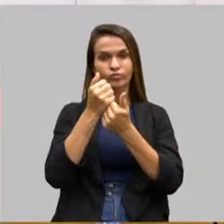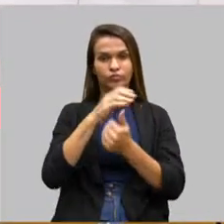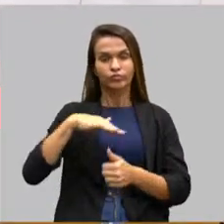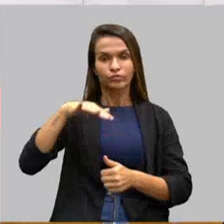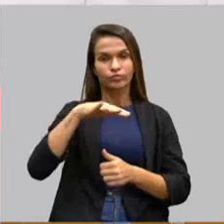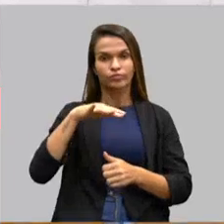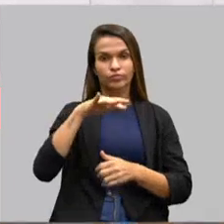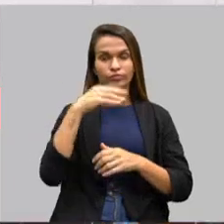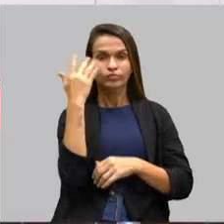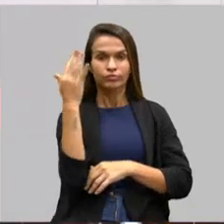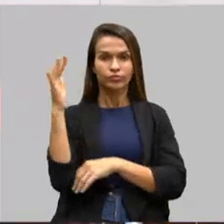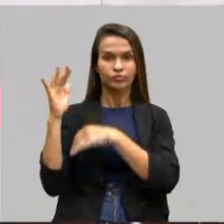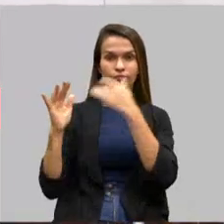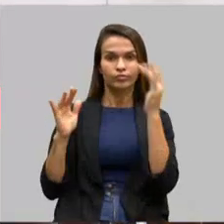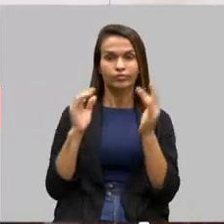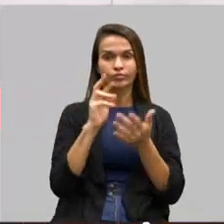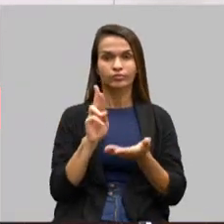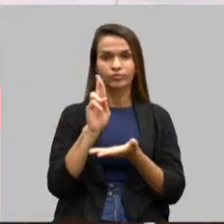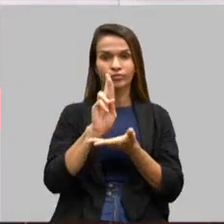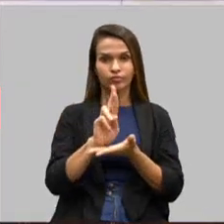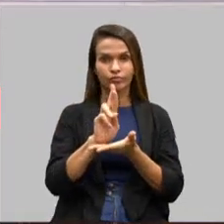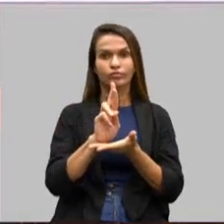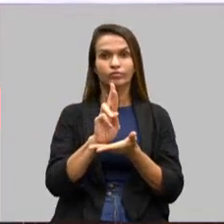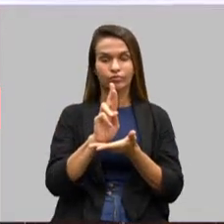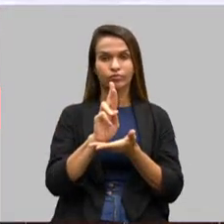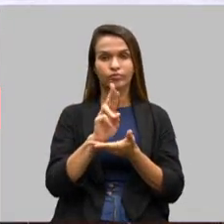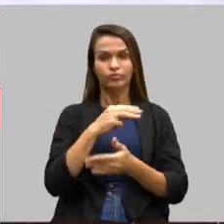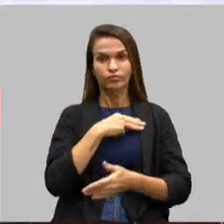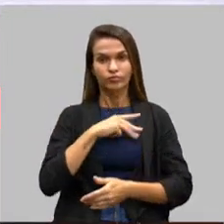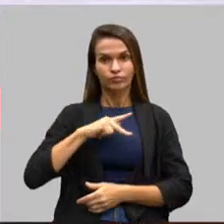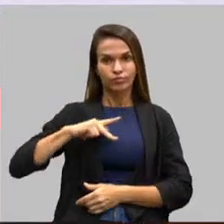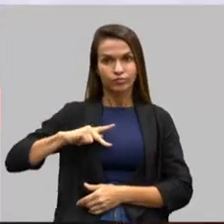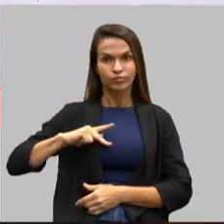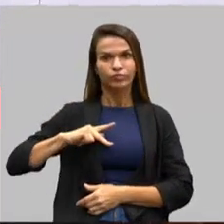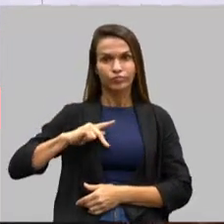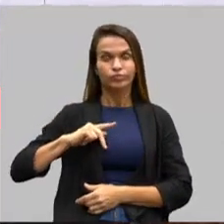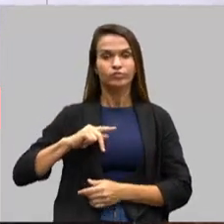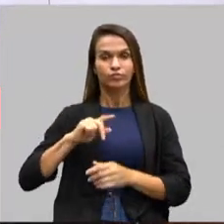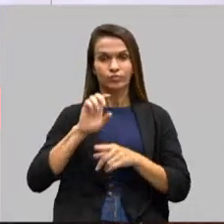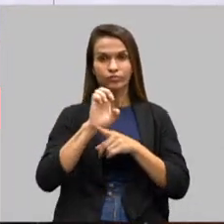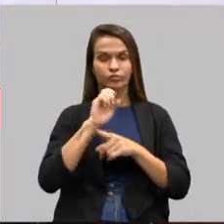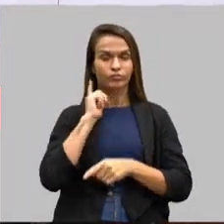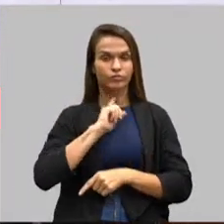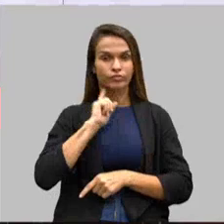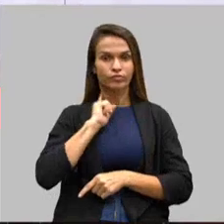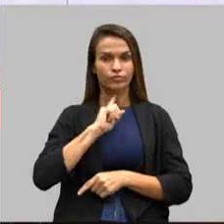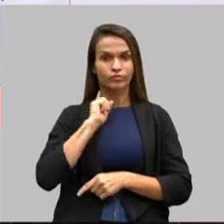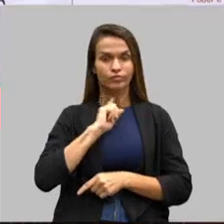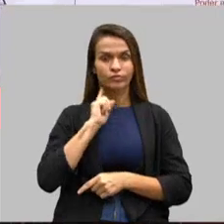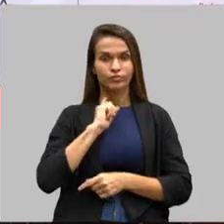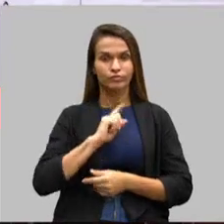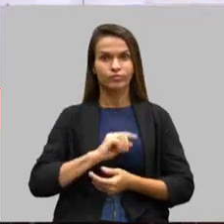Ambiente, representando também neste ato o nosso Ministério Público do Estado de Minas Gerais.